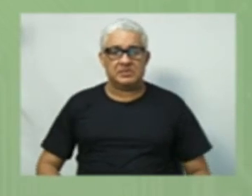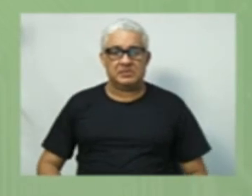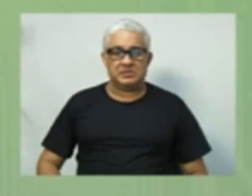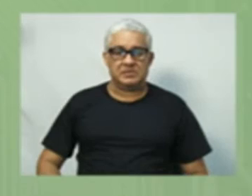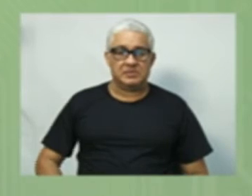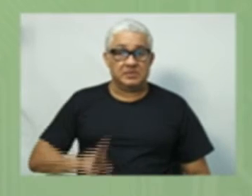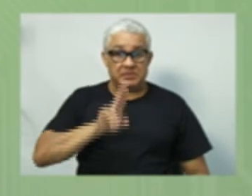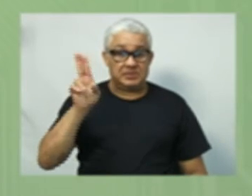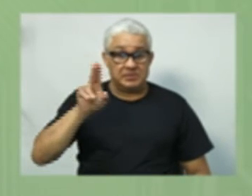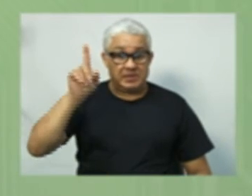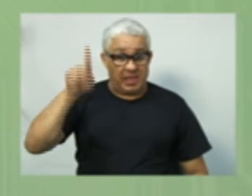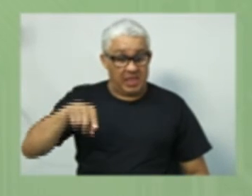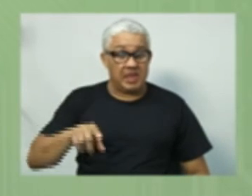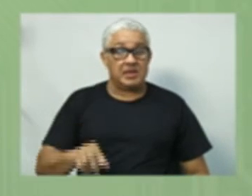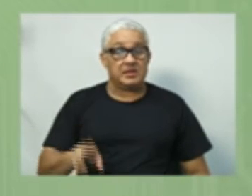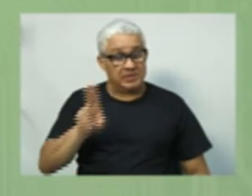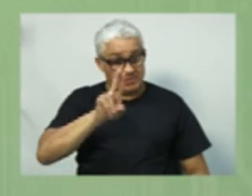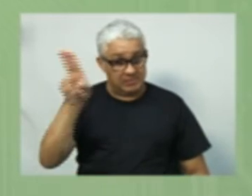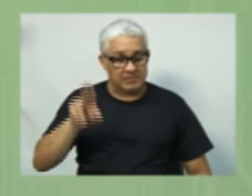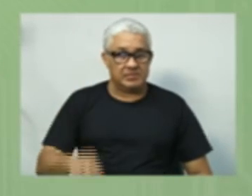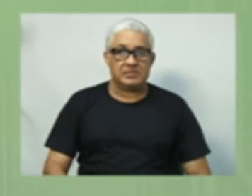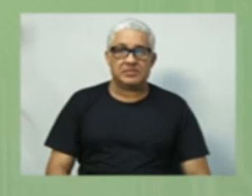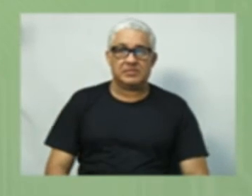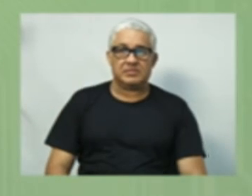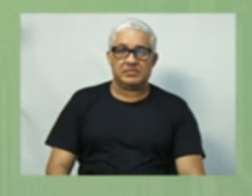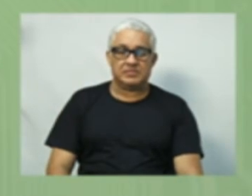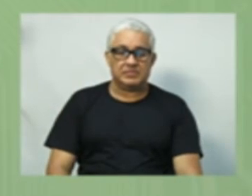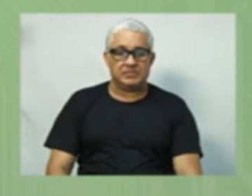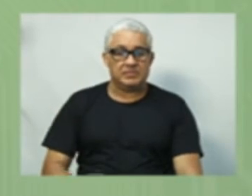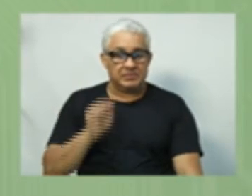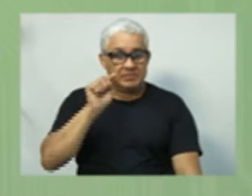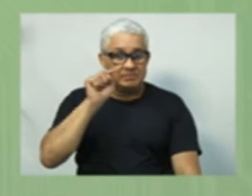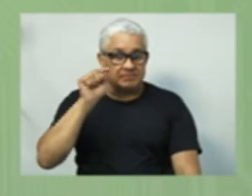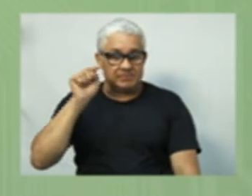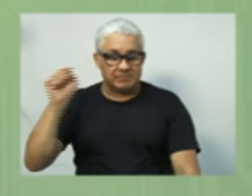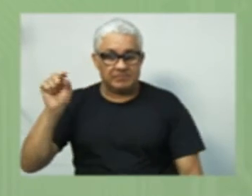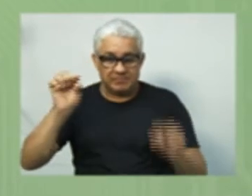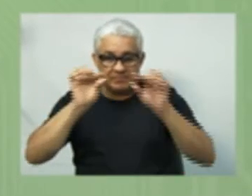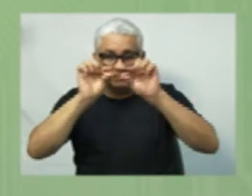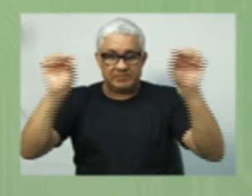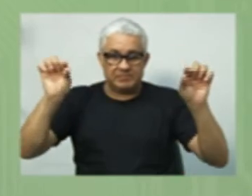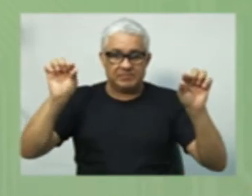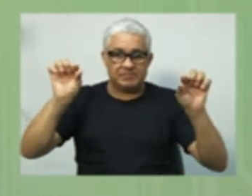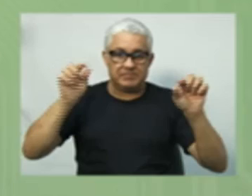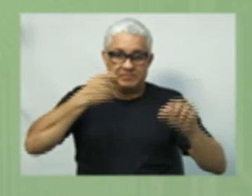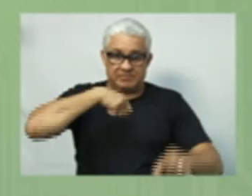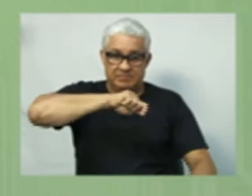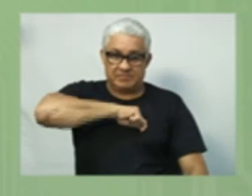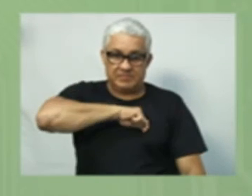isso? Isso é... Isso é... Pontinho, pontinho, pontinho, né? Fiscal.